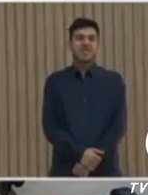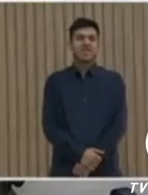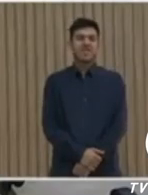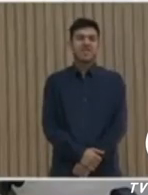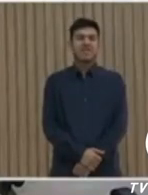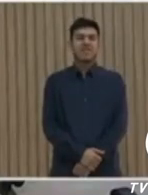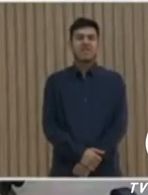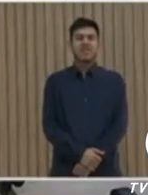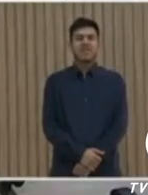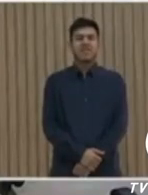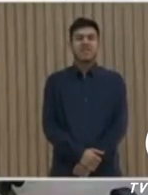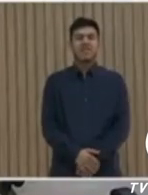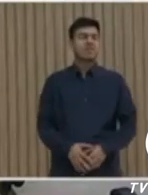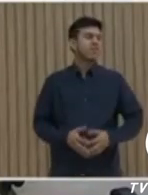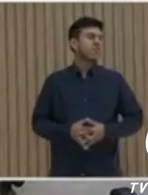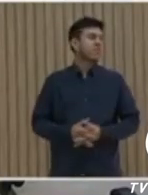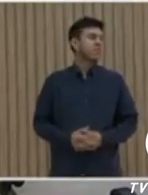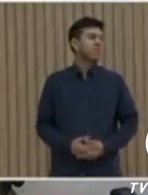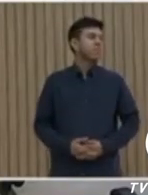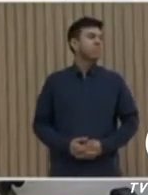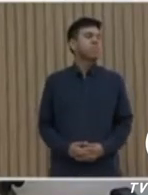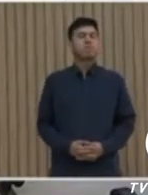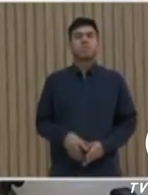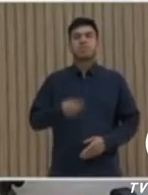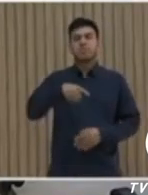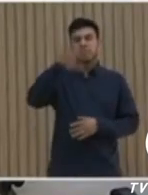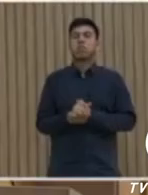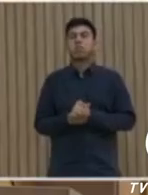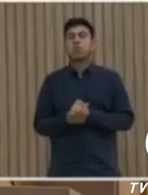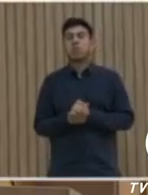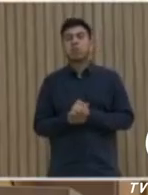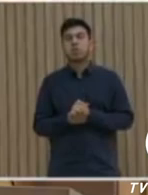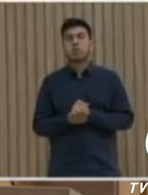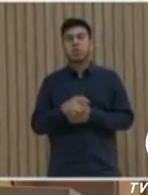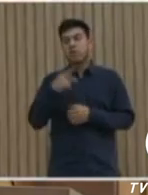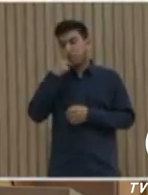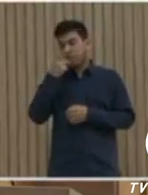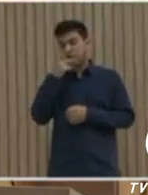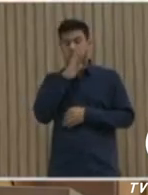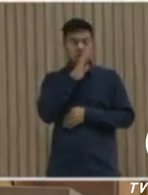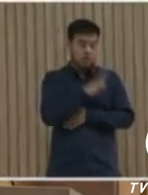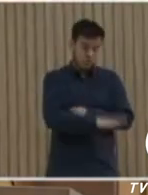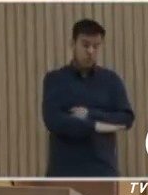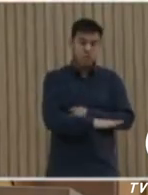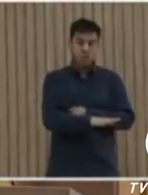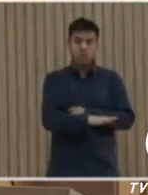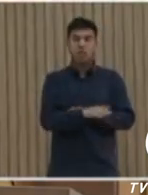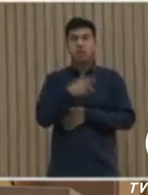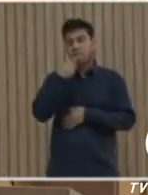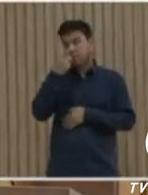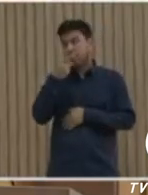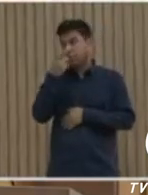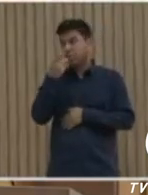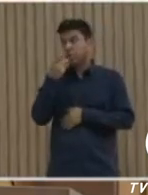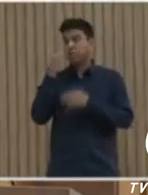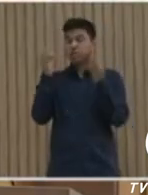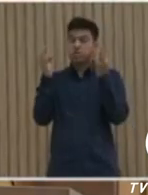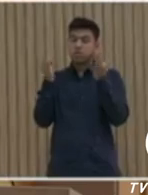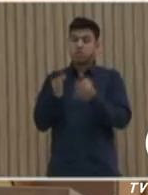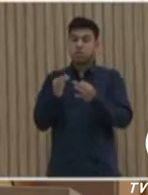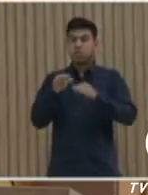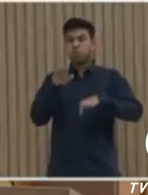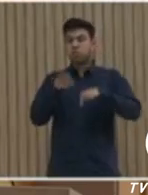em sessão extraordinária realizada nesta terça-feira e atendendo ao prazo estipulado pela lei de responsabilidade fiscal em ano